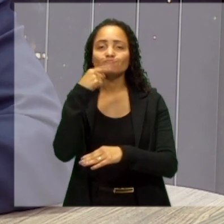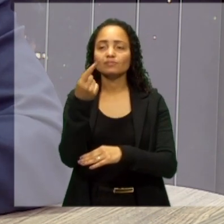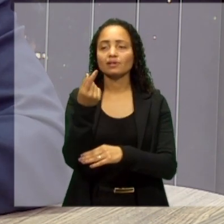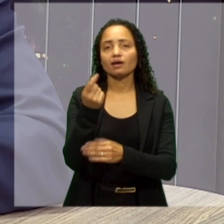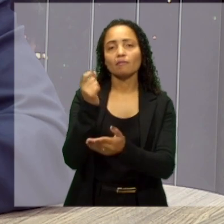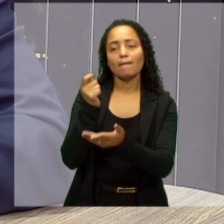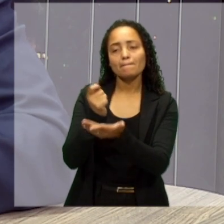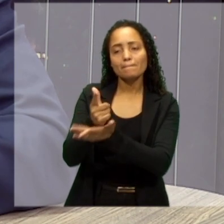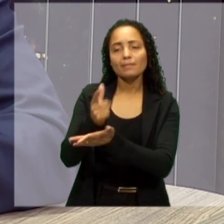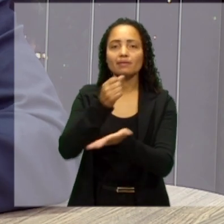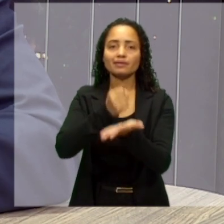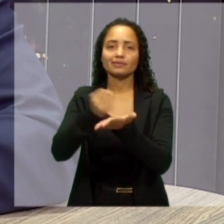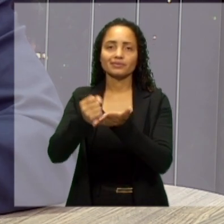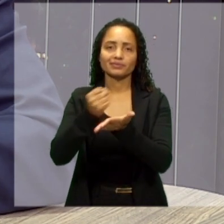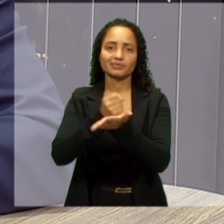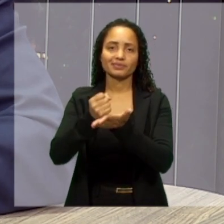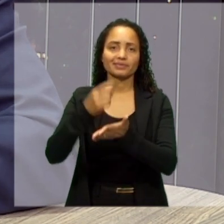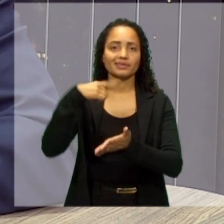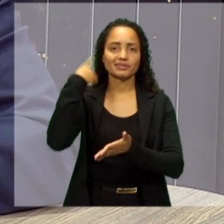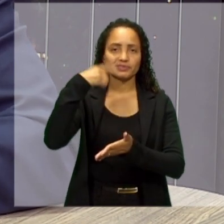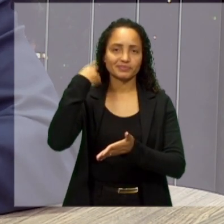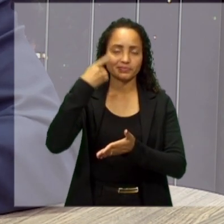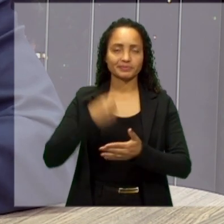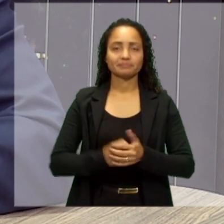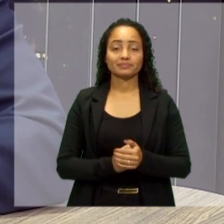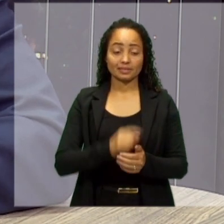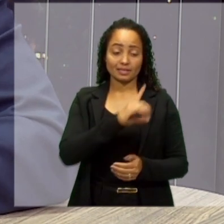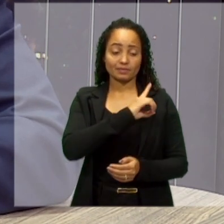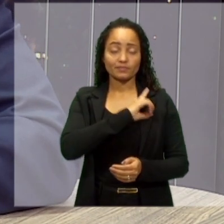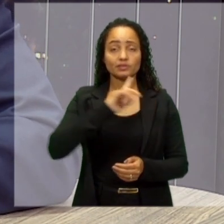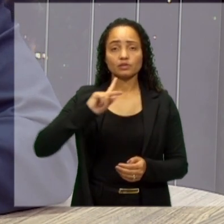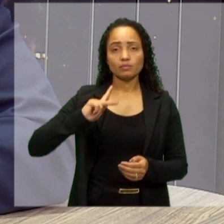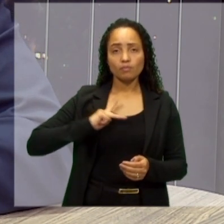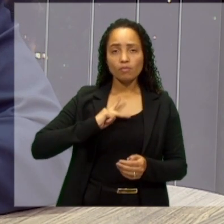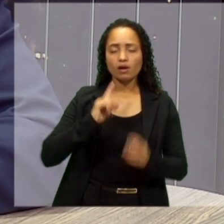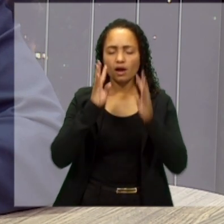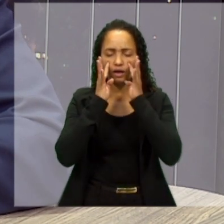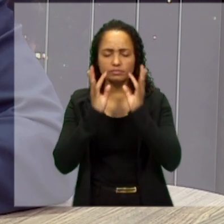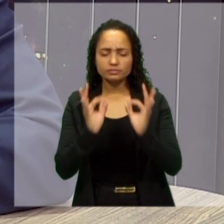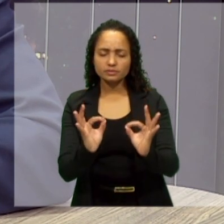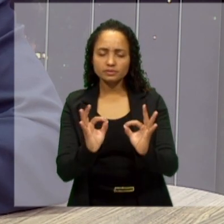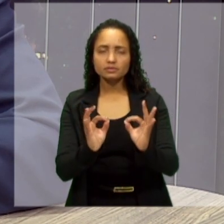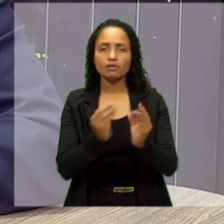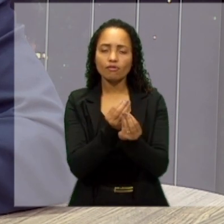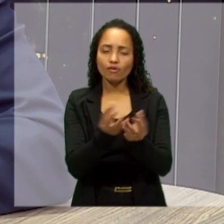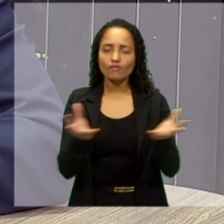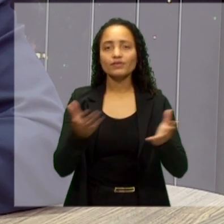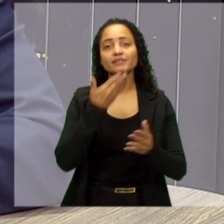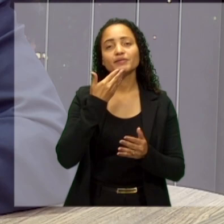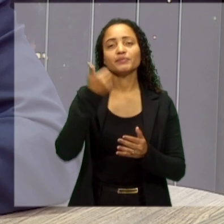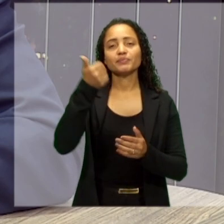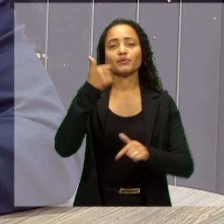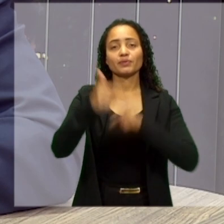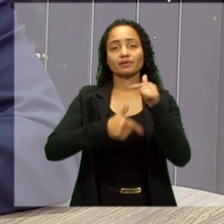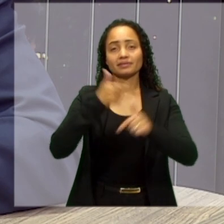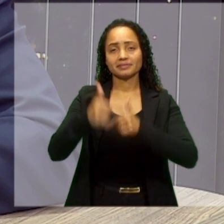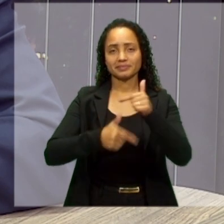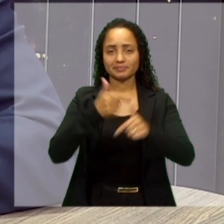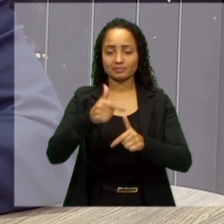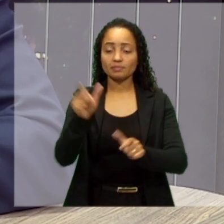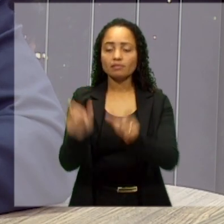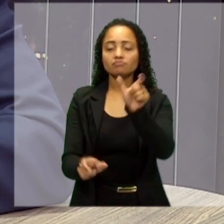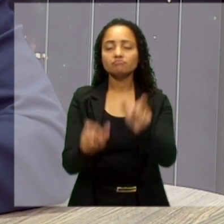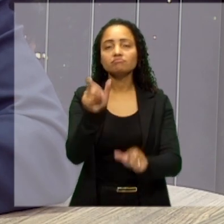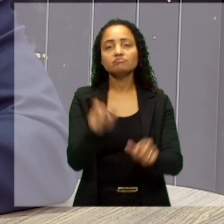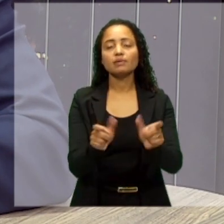Defensoria Pública ela tem uma missão de prestar a melhor assistência jurídica para a população vulnerável,